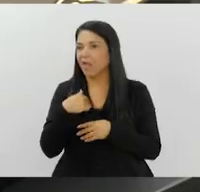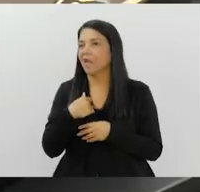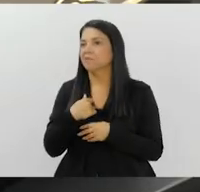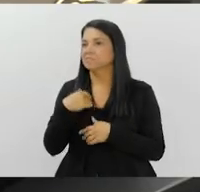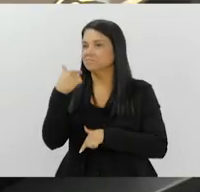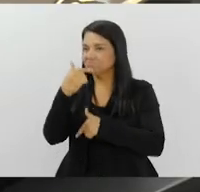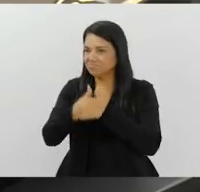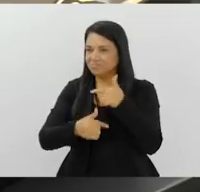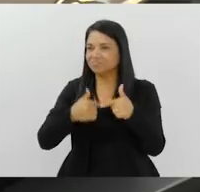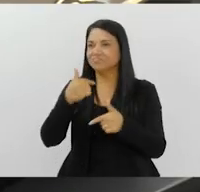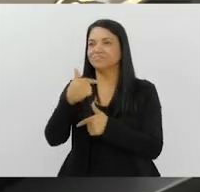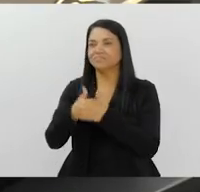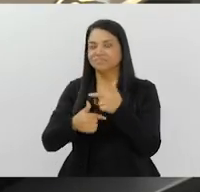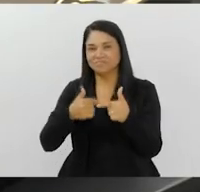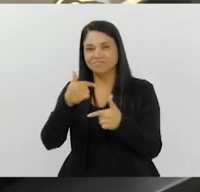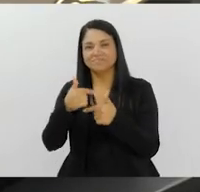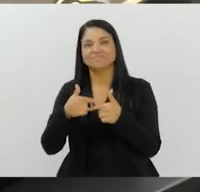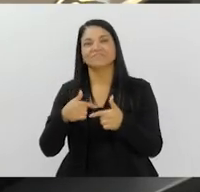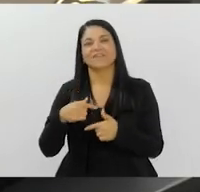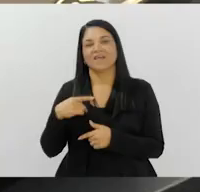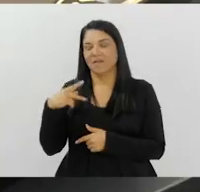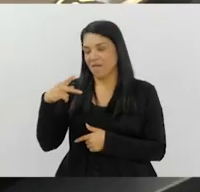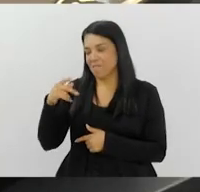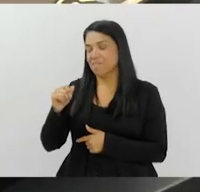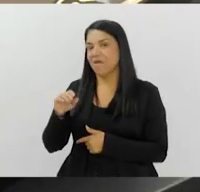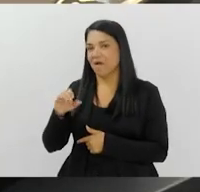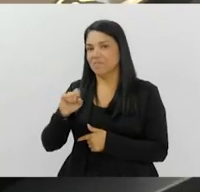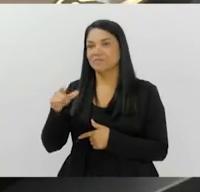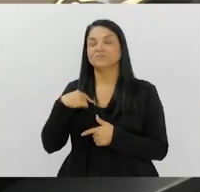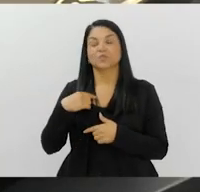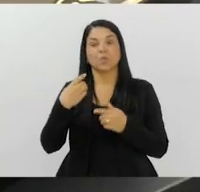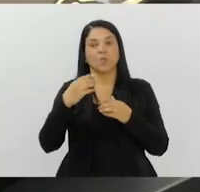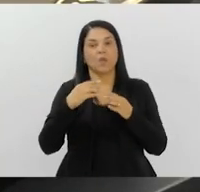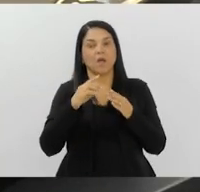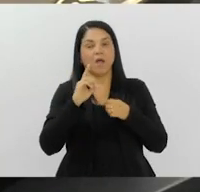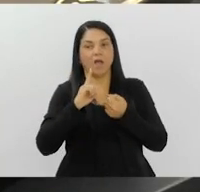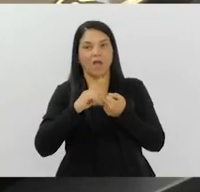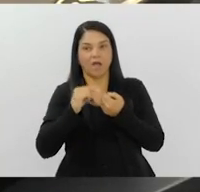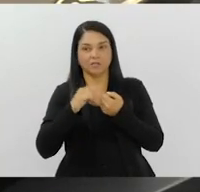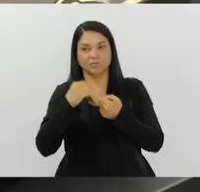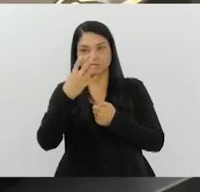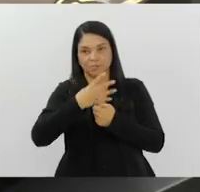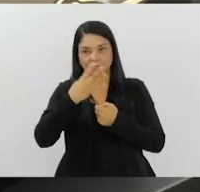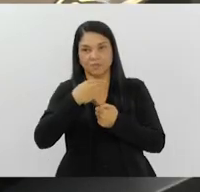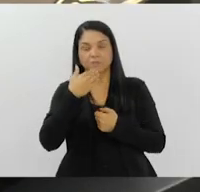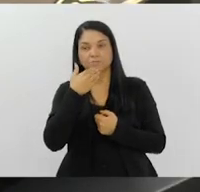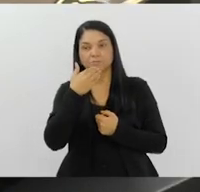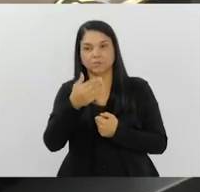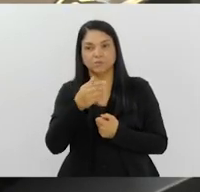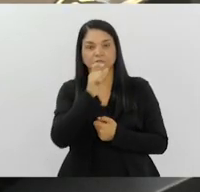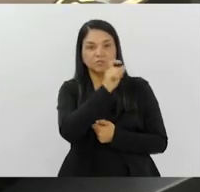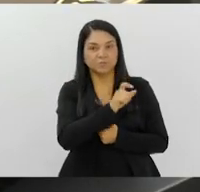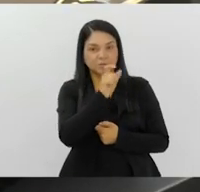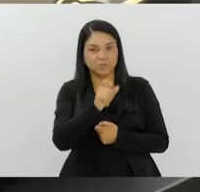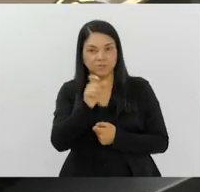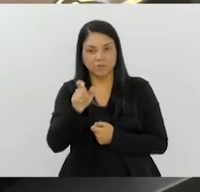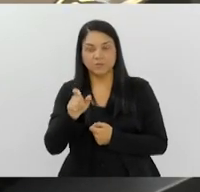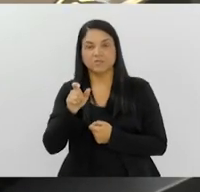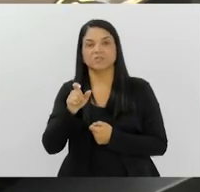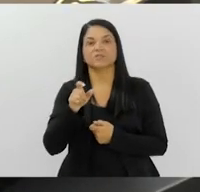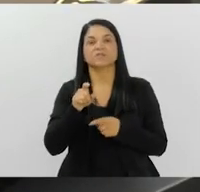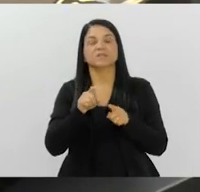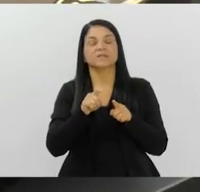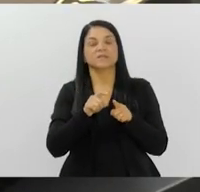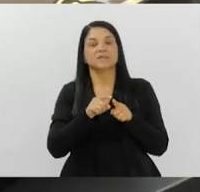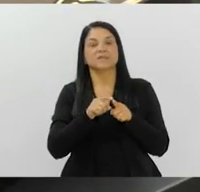trabalhão pr gente aqui ô Pablo artigo quto a gente pediu para que todas as pessoas físicas e jurídicas encaminhem esse se